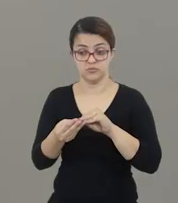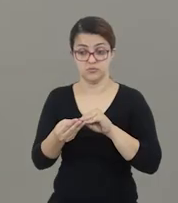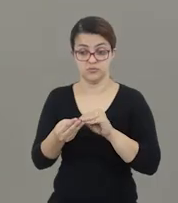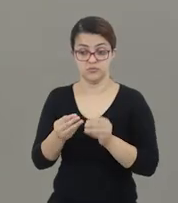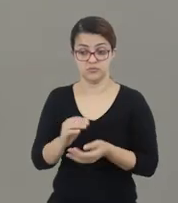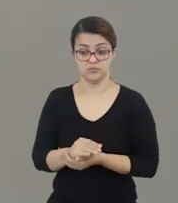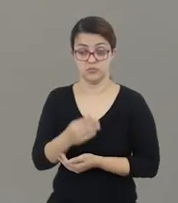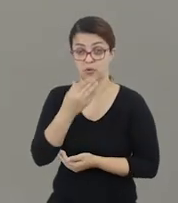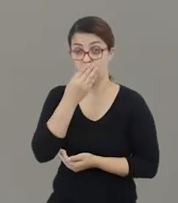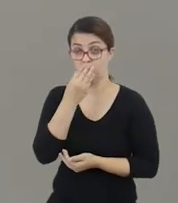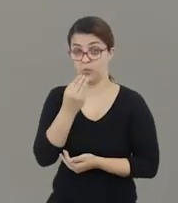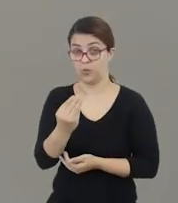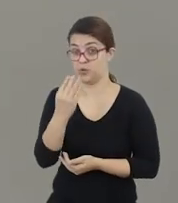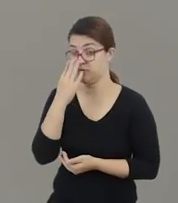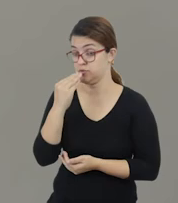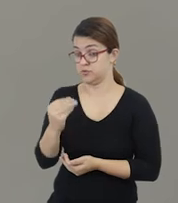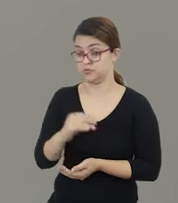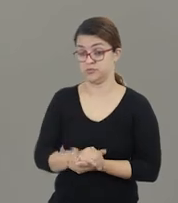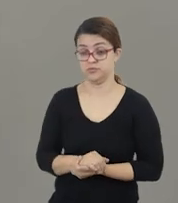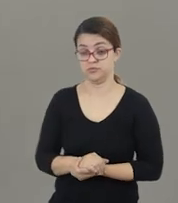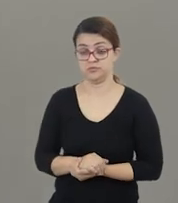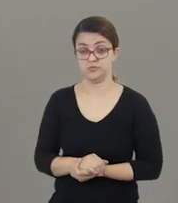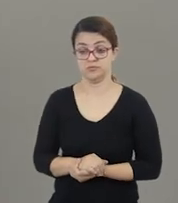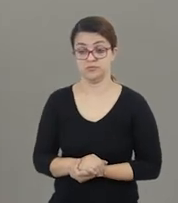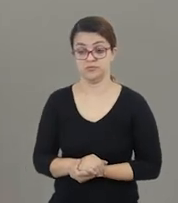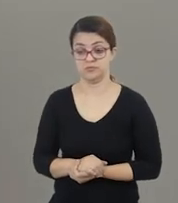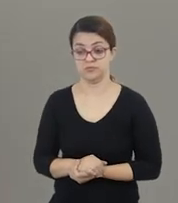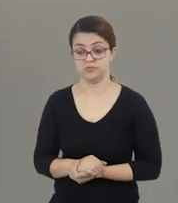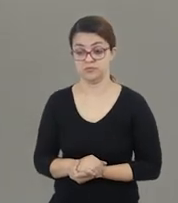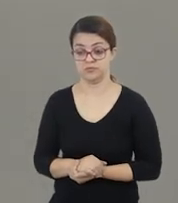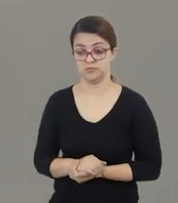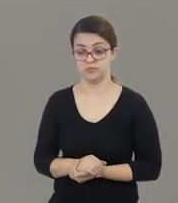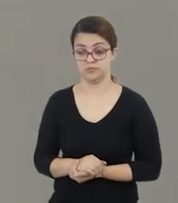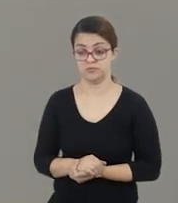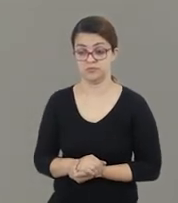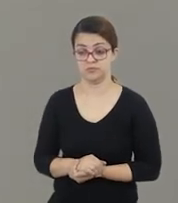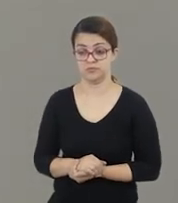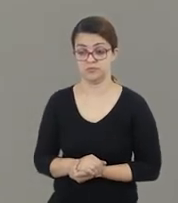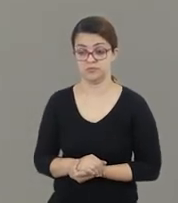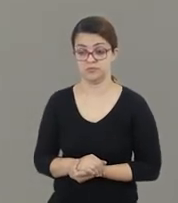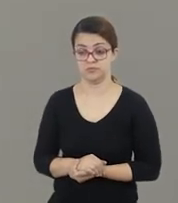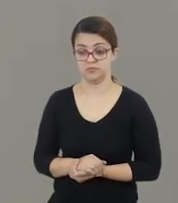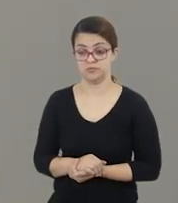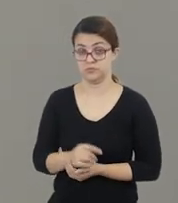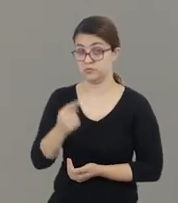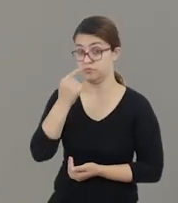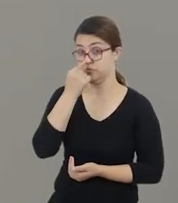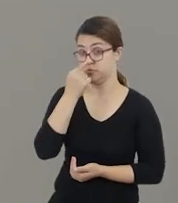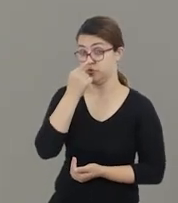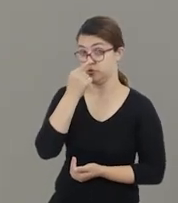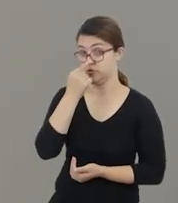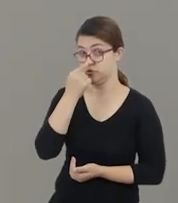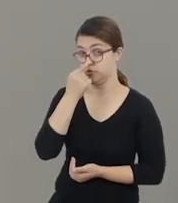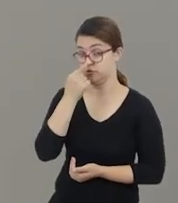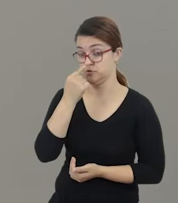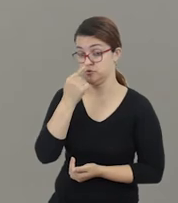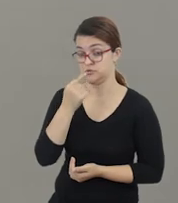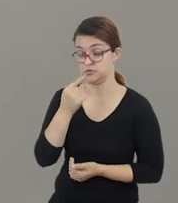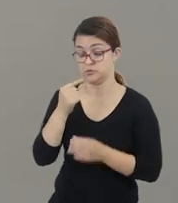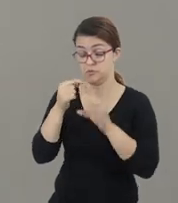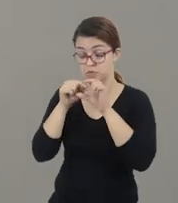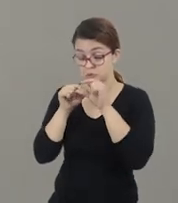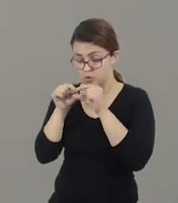focinho dele. Vamos colar uma bolinha aqui, que é para simbolizar o focinho dele,